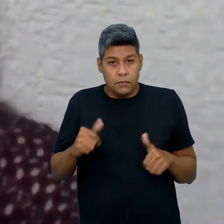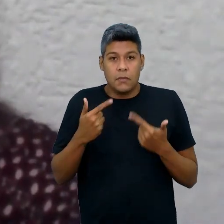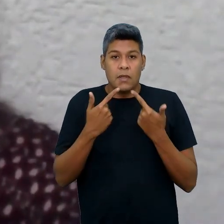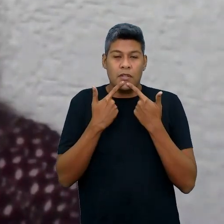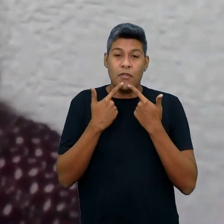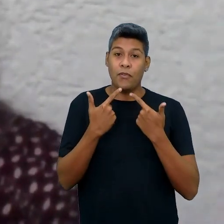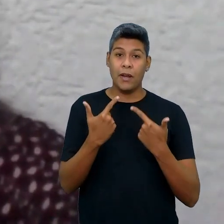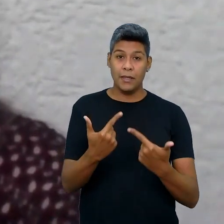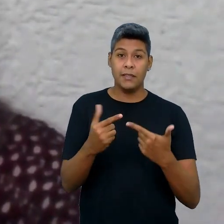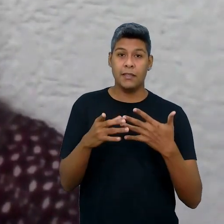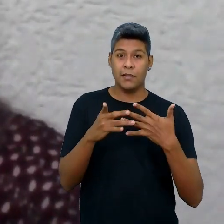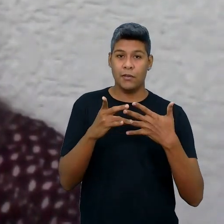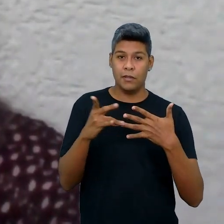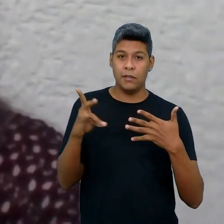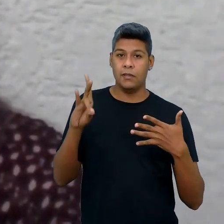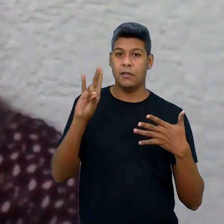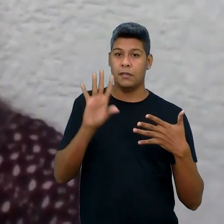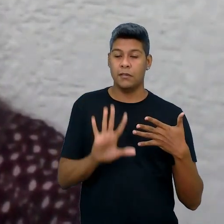semiótica.